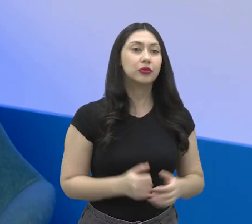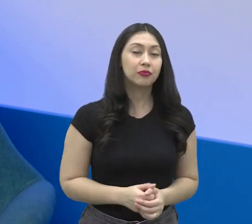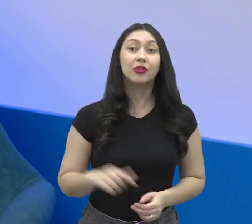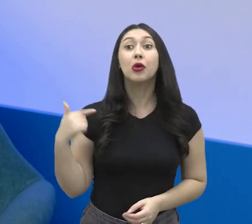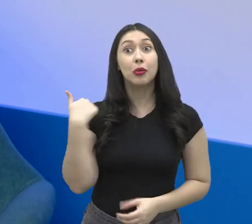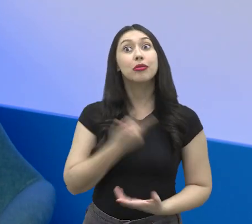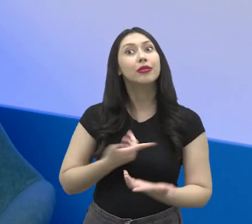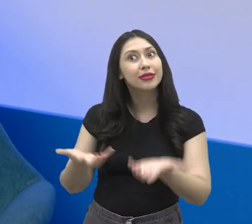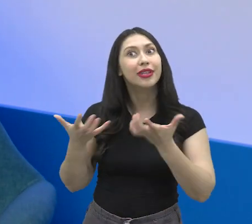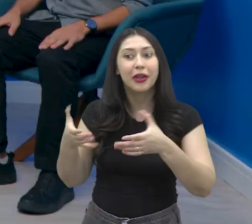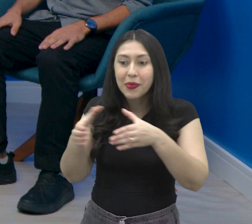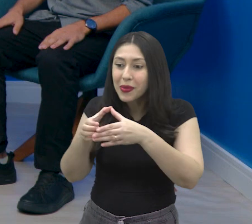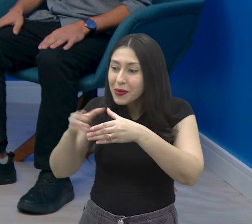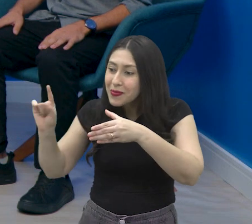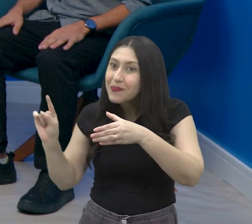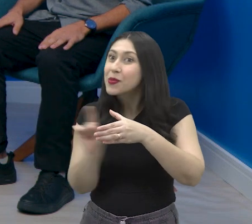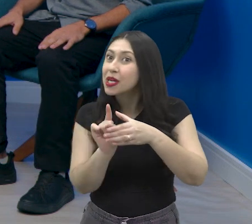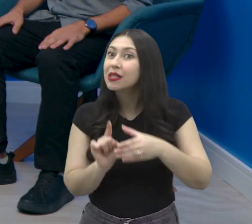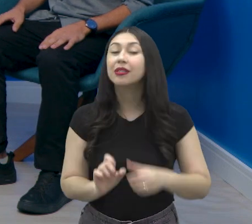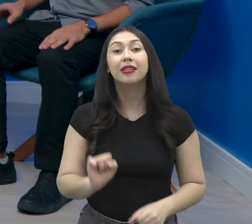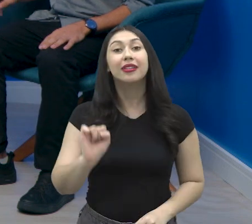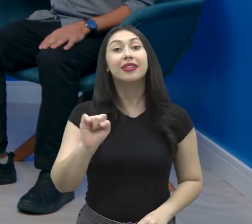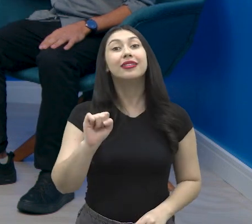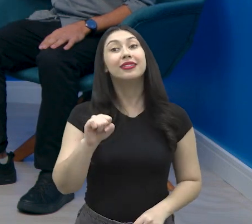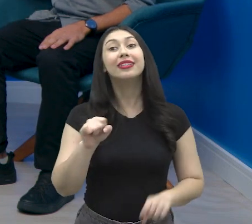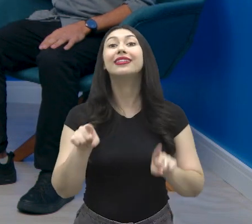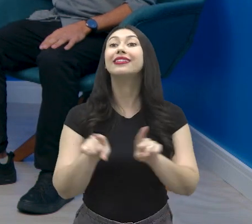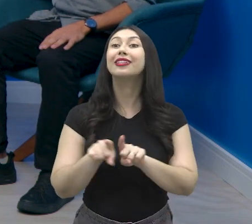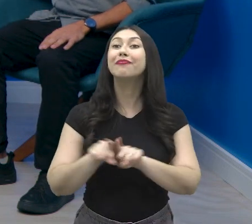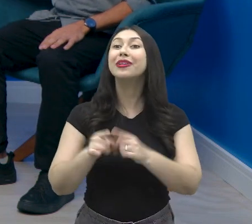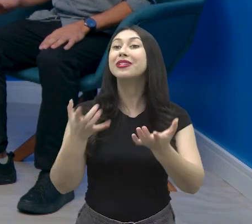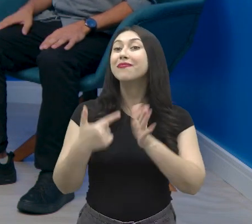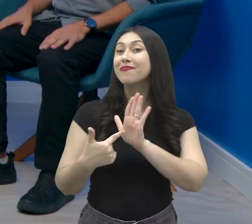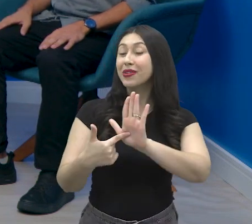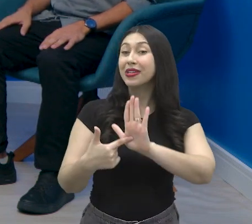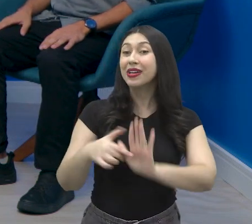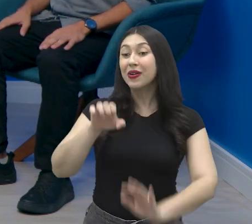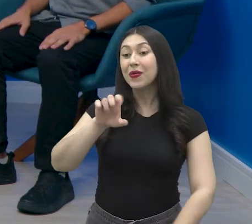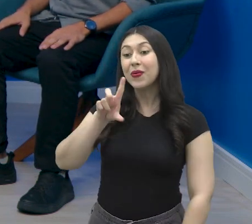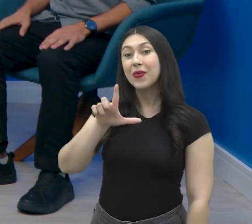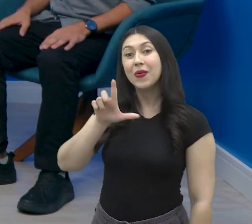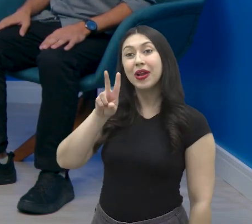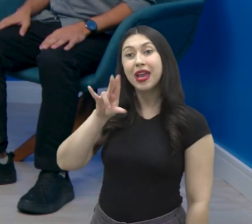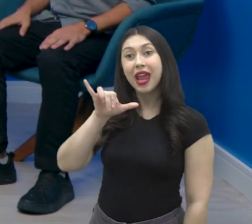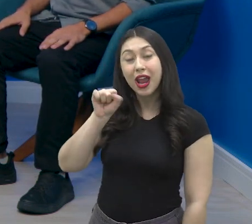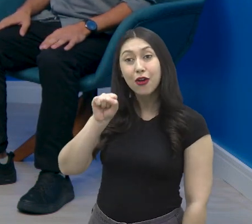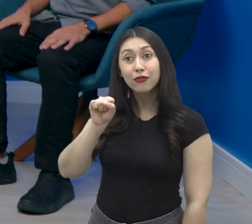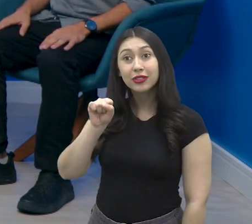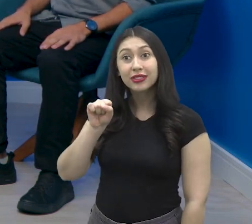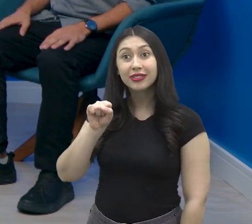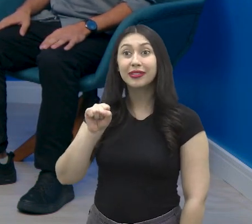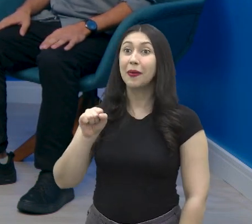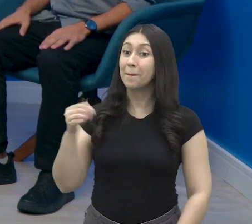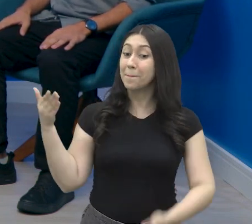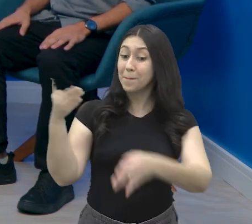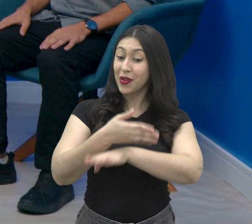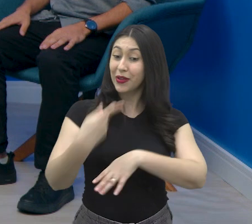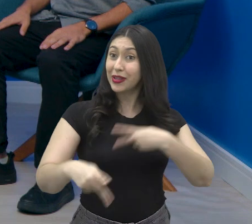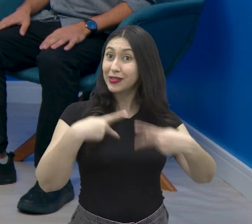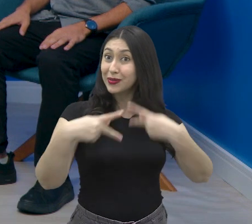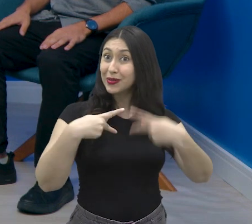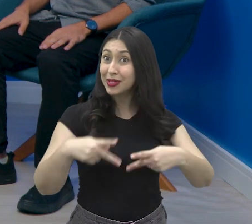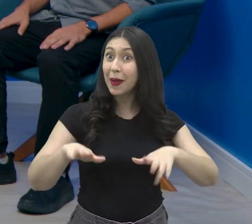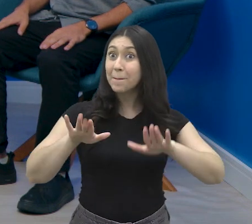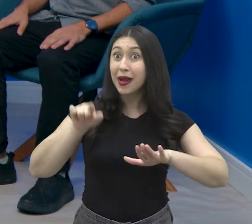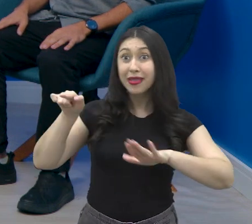certeza. Isso Todos nós queremos fazer parte de um grupo, né? E só fazendo um parênteses, tivemos o Elvis, a participação do Elvis de Paraibuna, o joseense participando